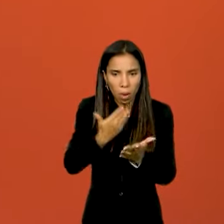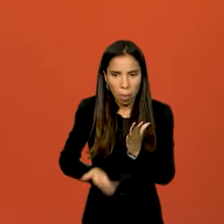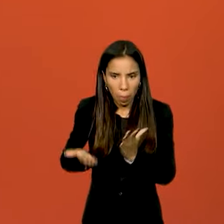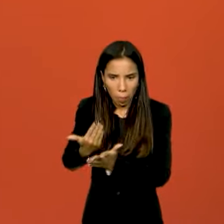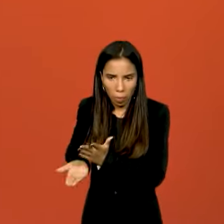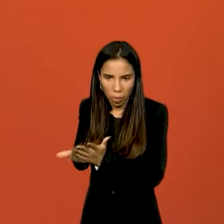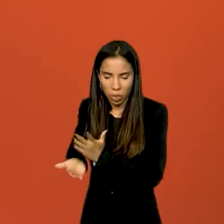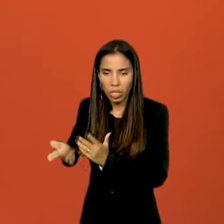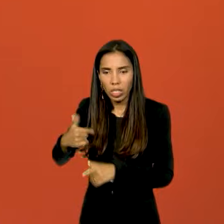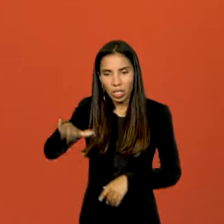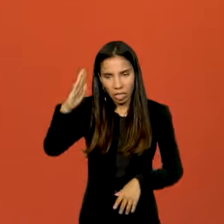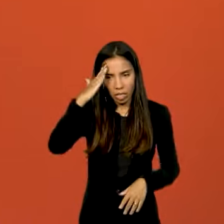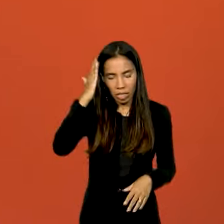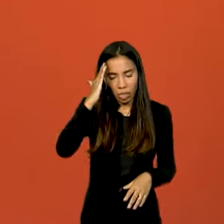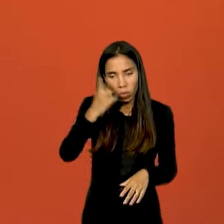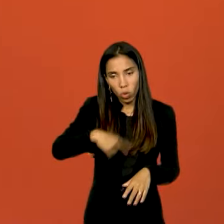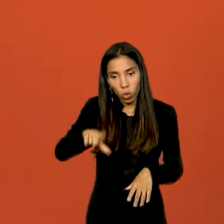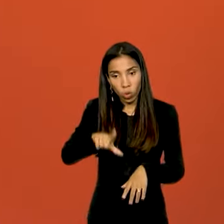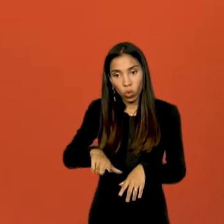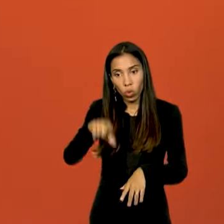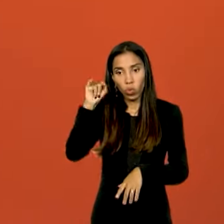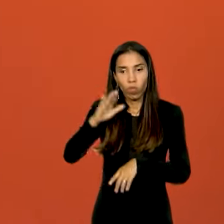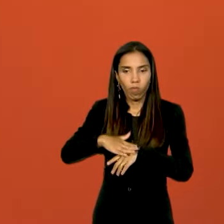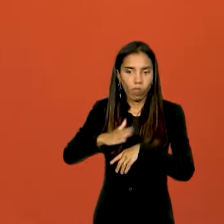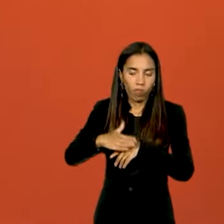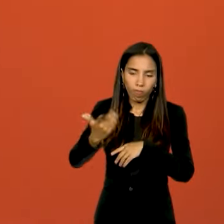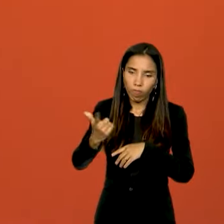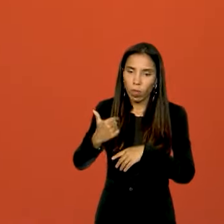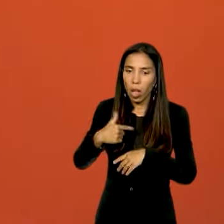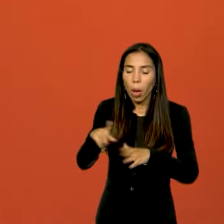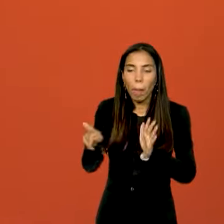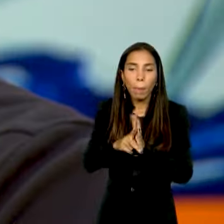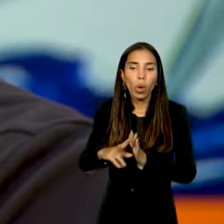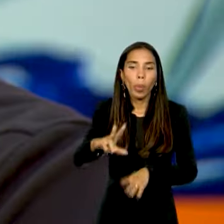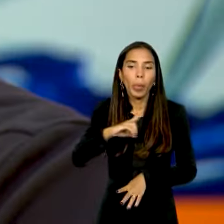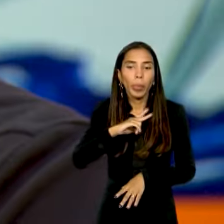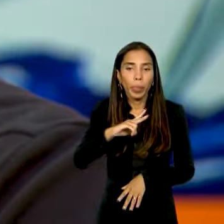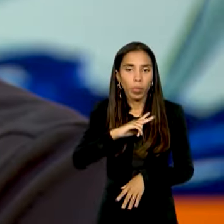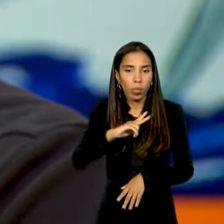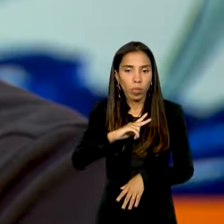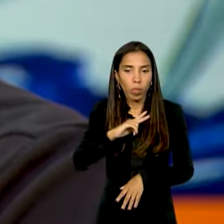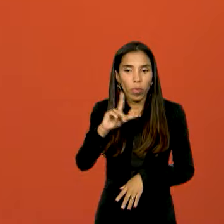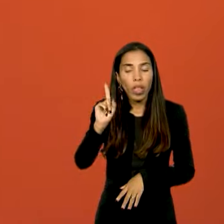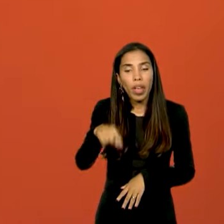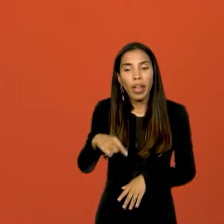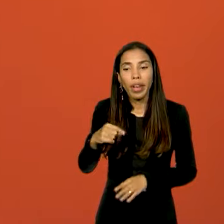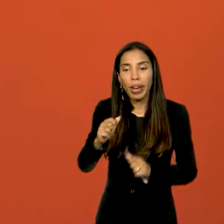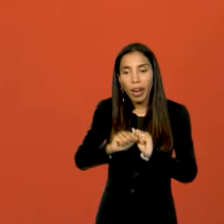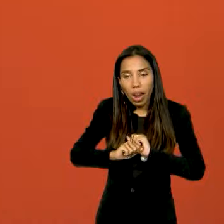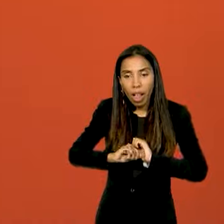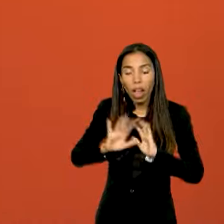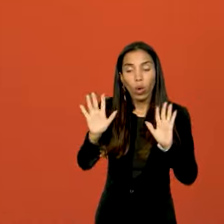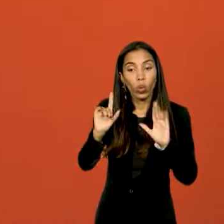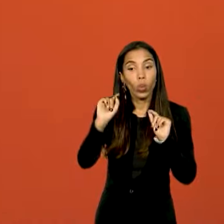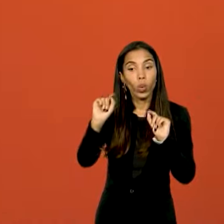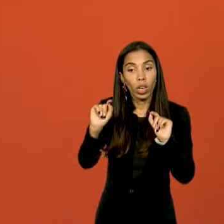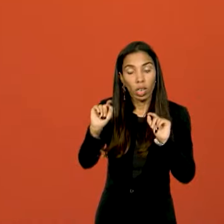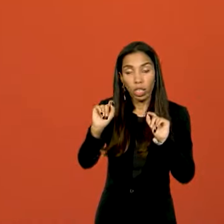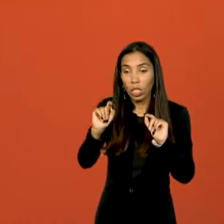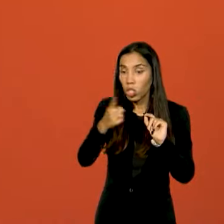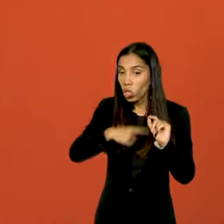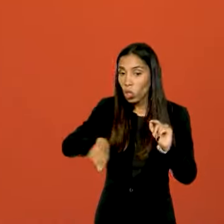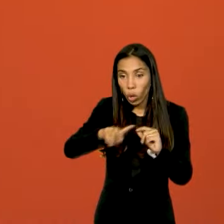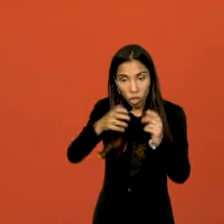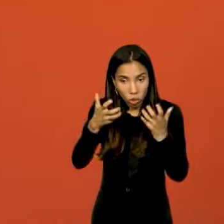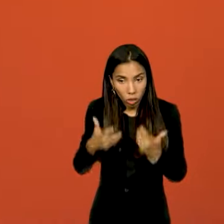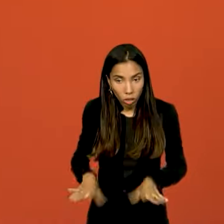e a gente sabia, a gente fez essa escolha. Claro. Era uma escolha totalmente pessoal, e sempre deixaram muito claro que a partir do momento em que a gente não quisesse mais, a